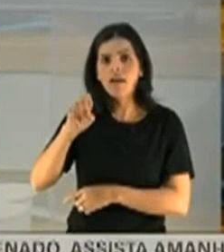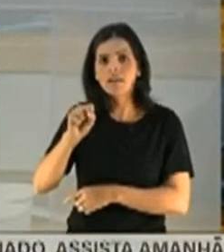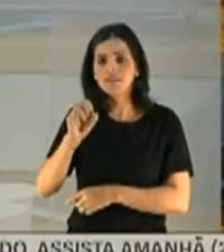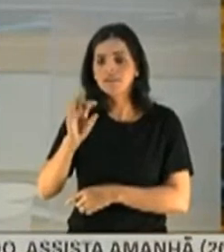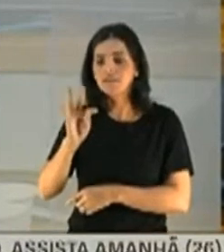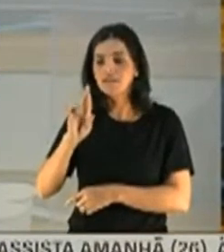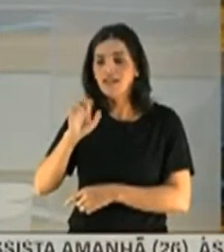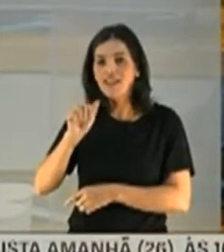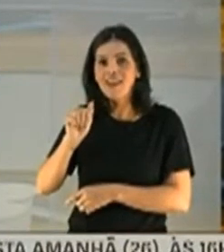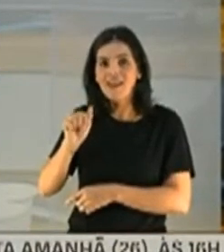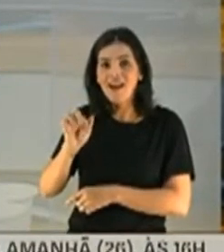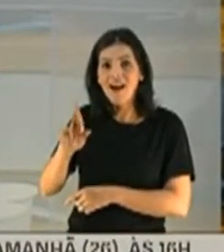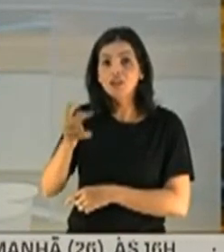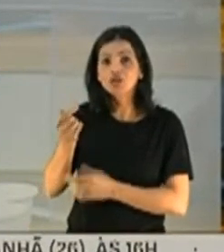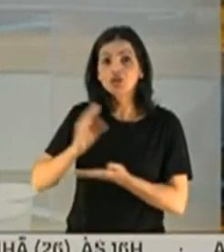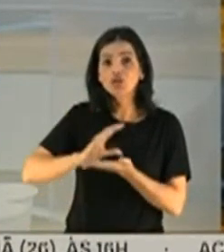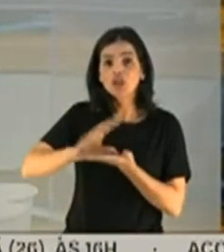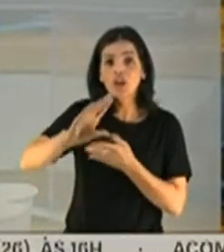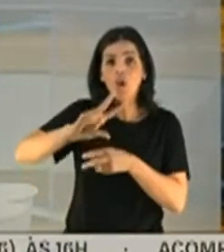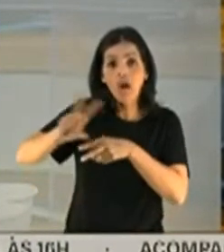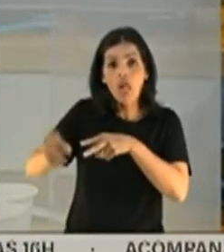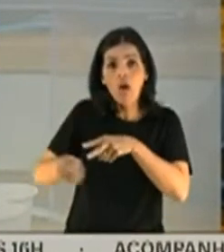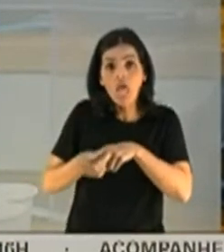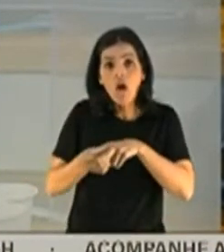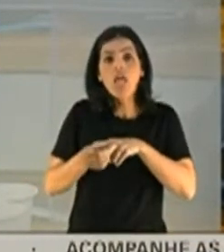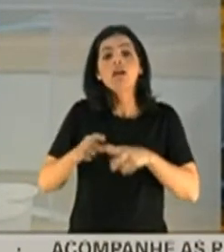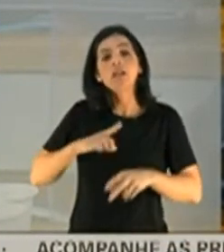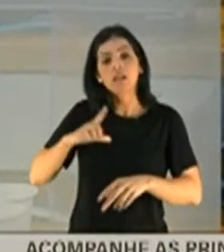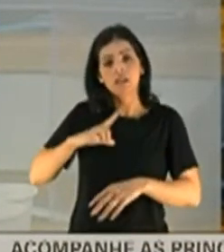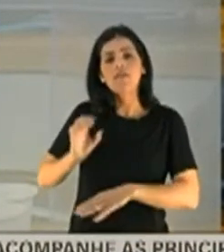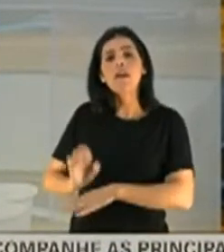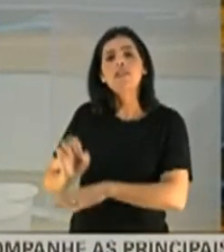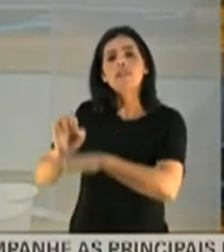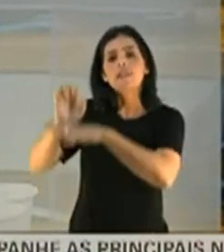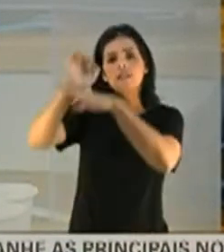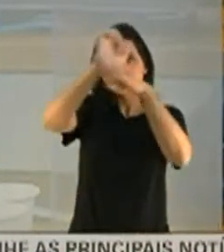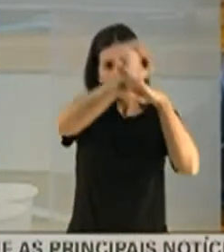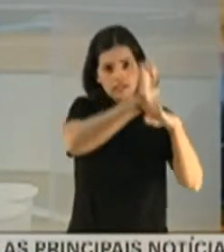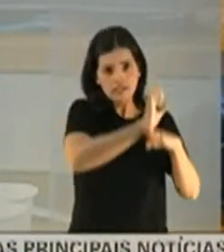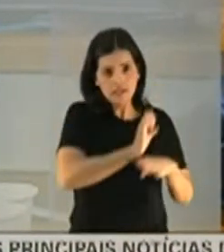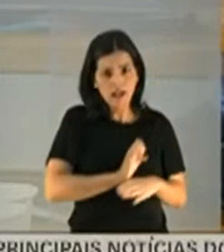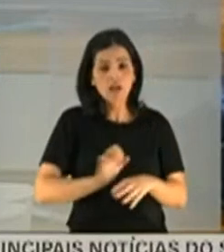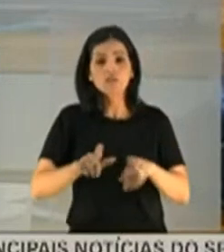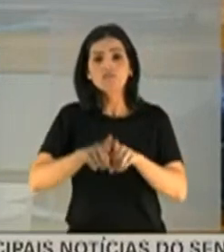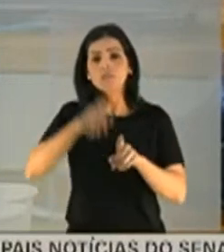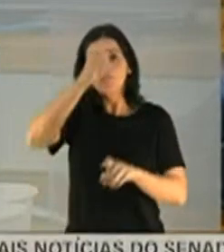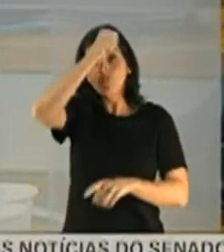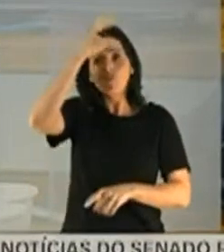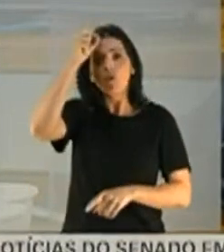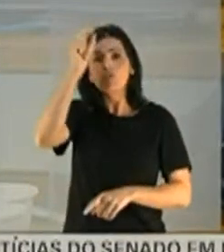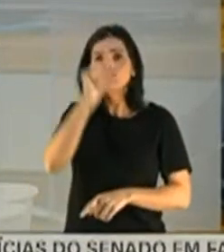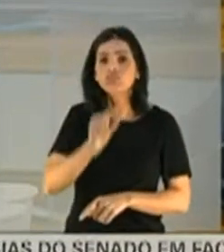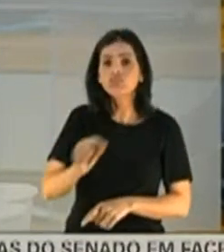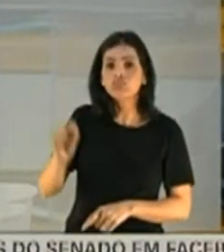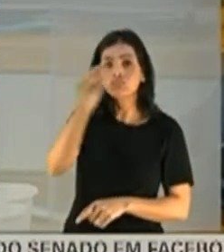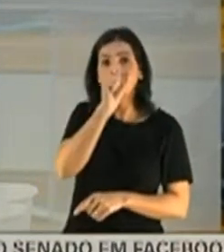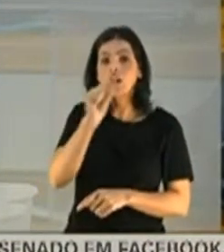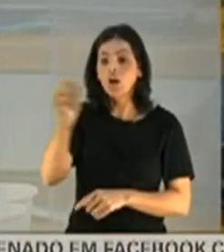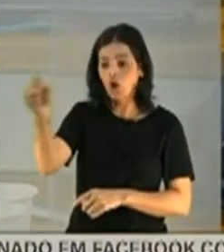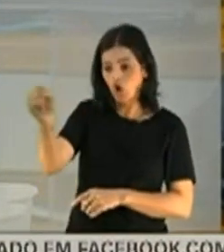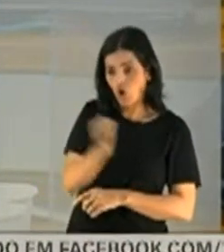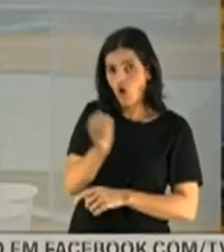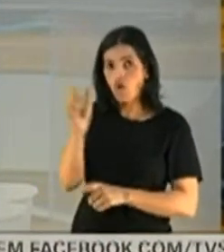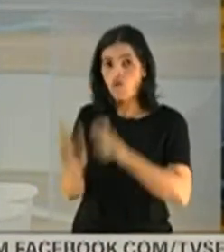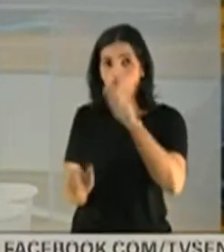corrupção supostamente que houve em estados e municípios, com a convocação de atores importantes